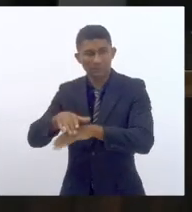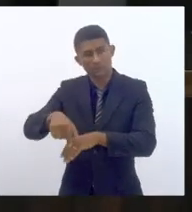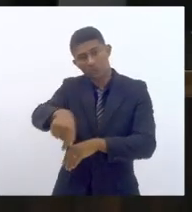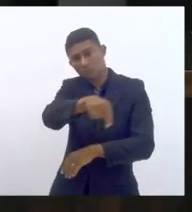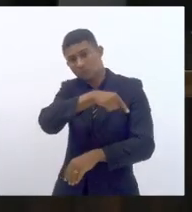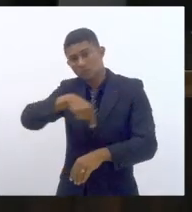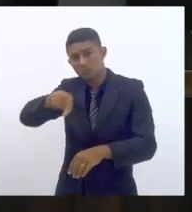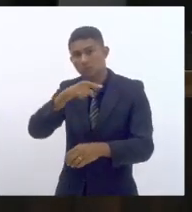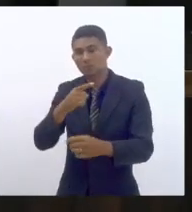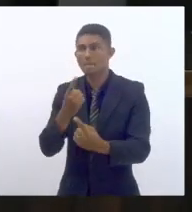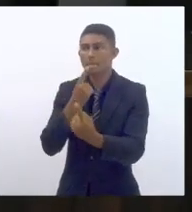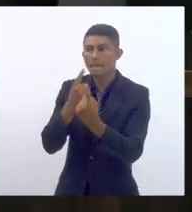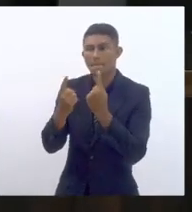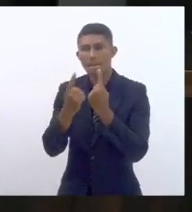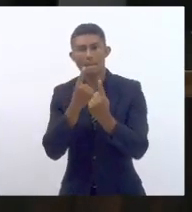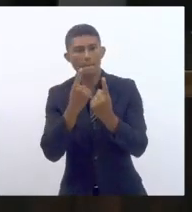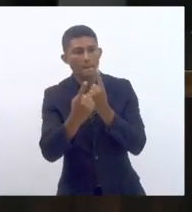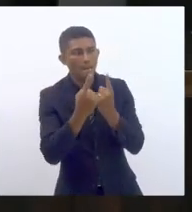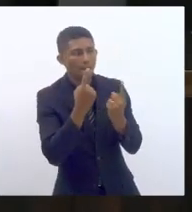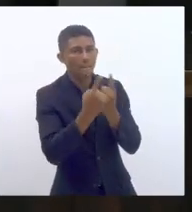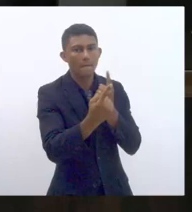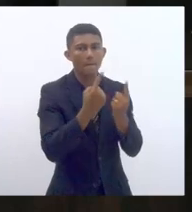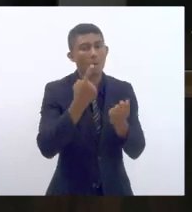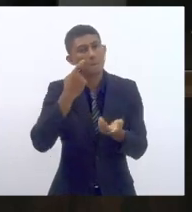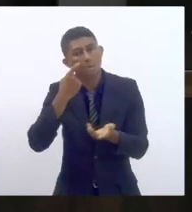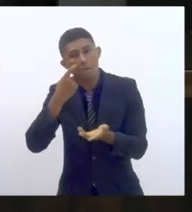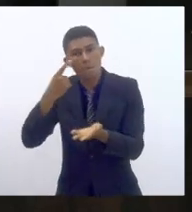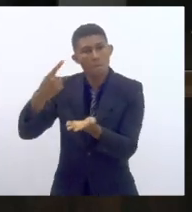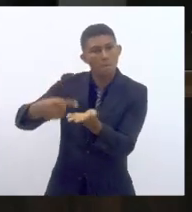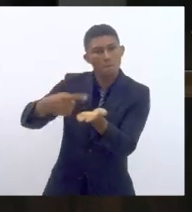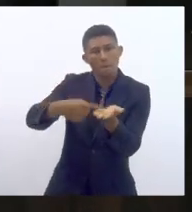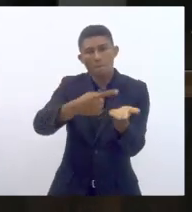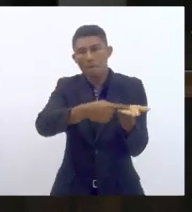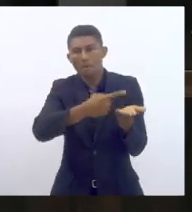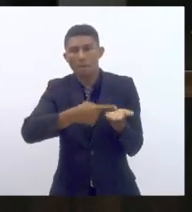se a gente pudesse... alguns acordos.